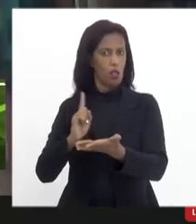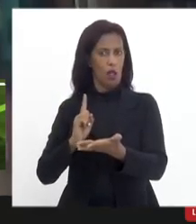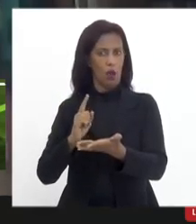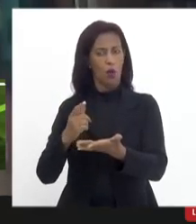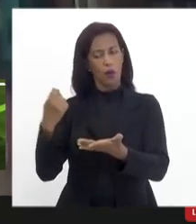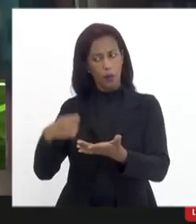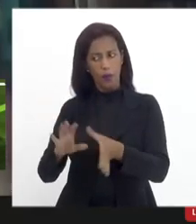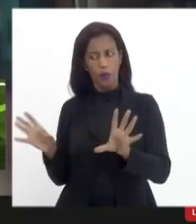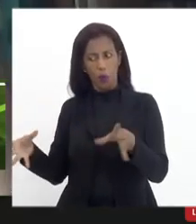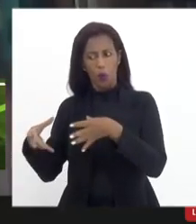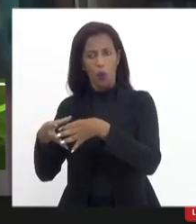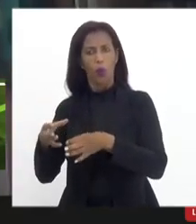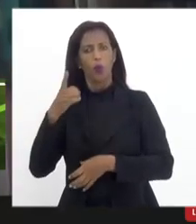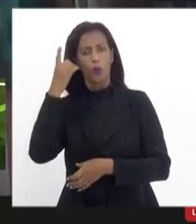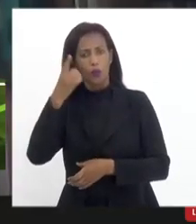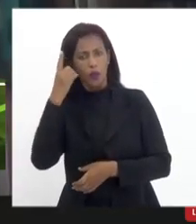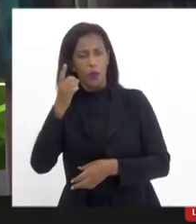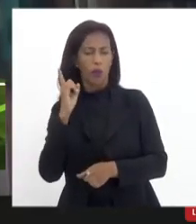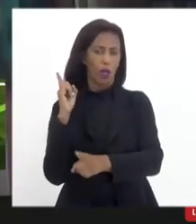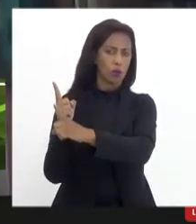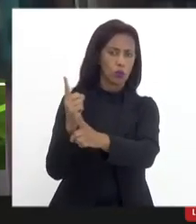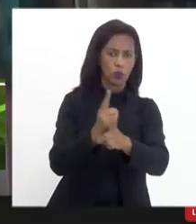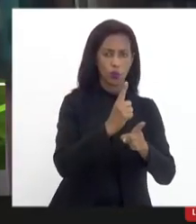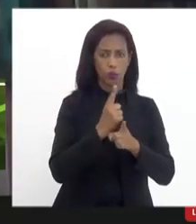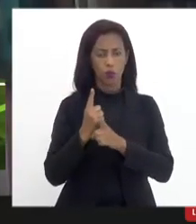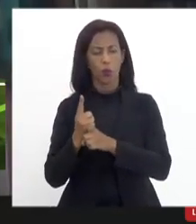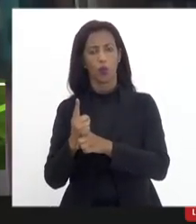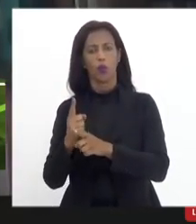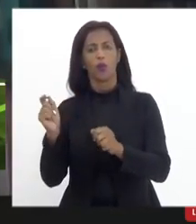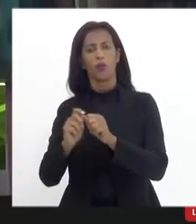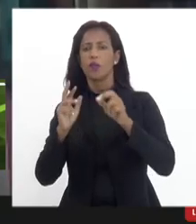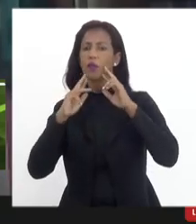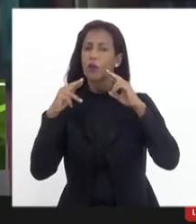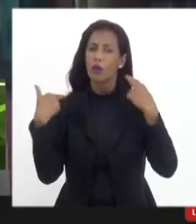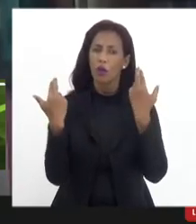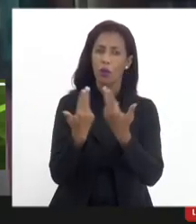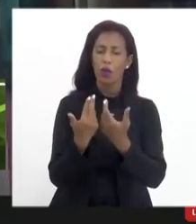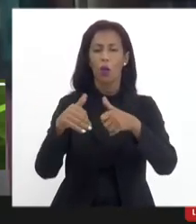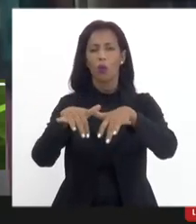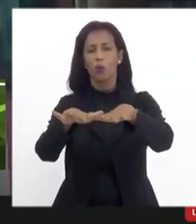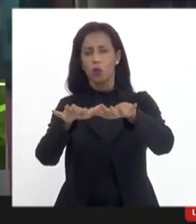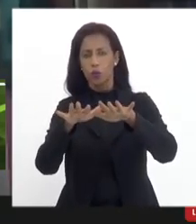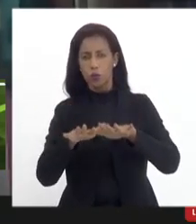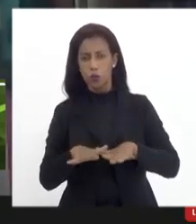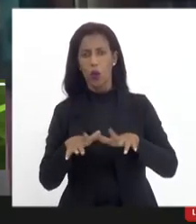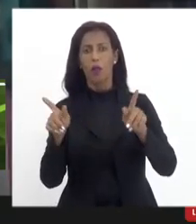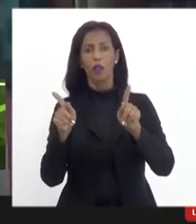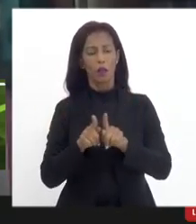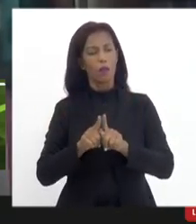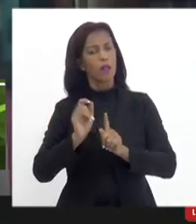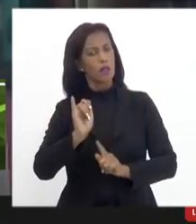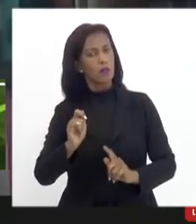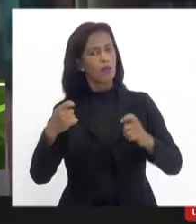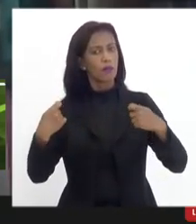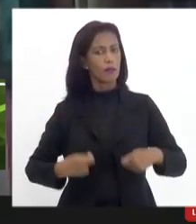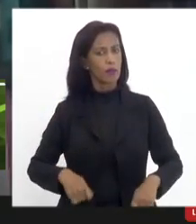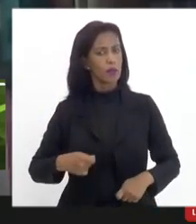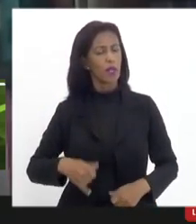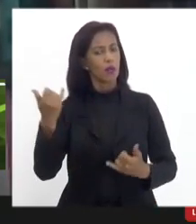essa demanda, promovendo encontros, realizando reuniões, audiência pública, se for necessário, para